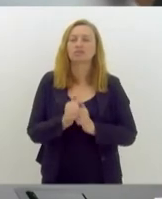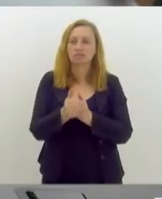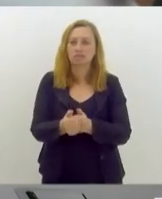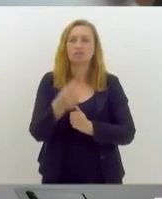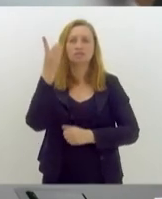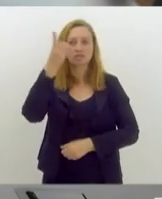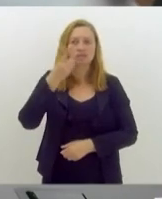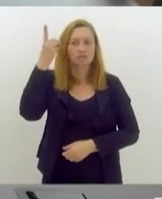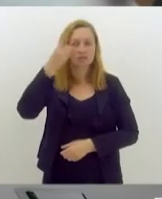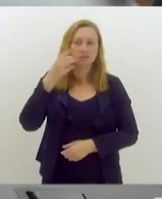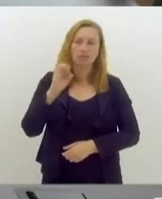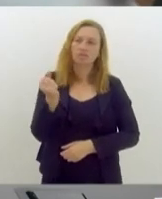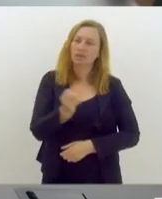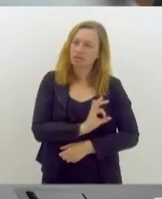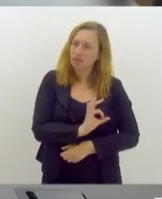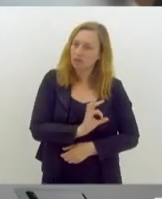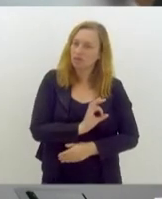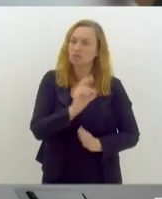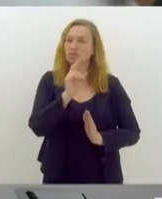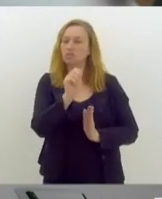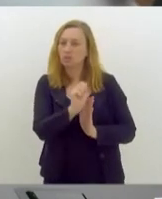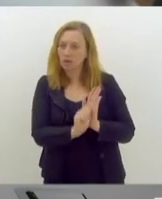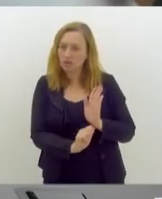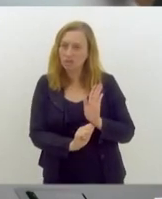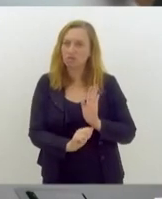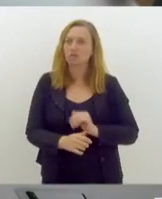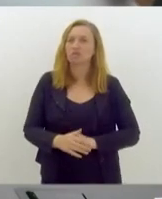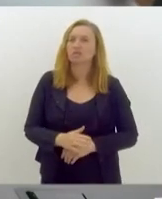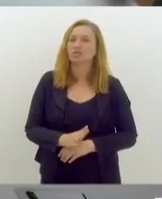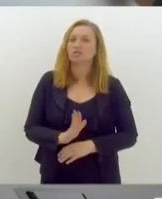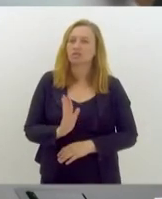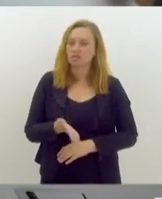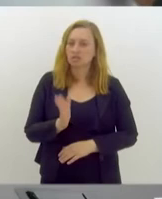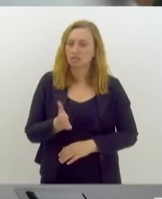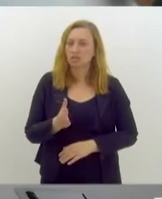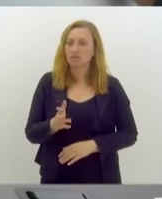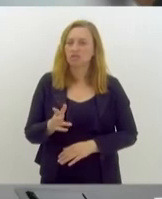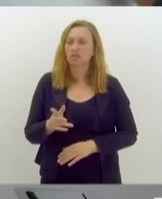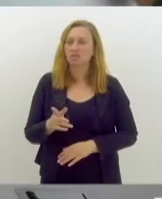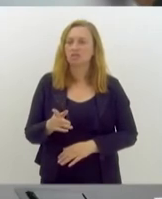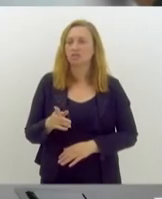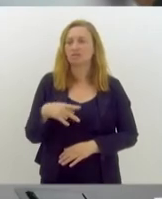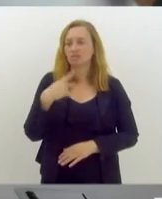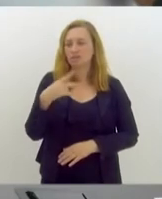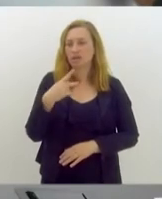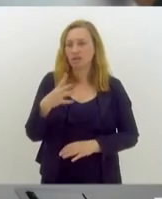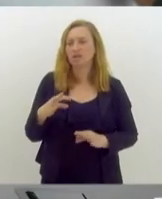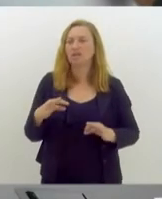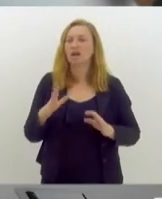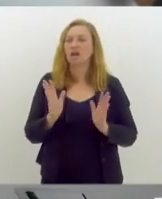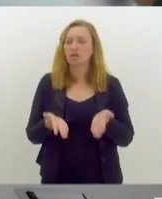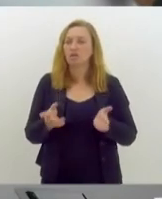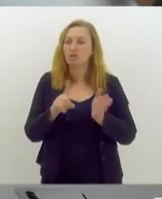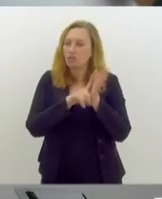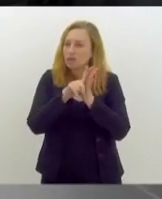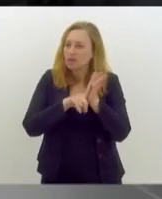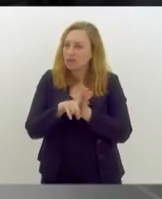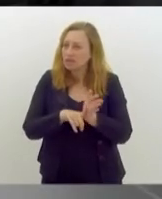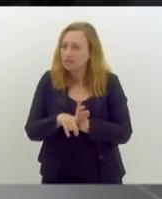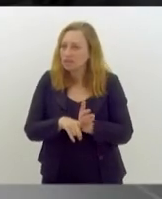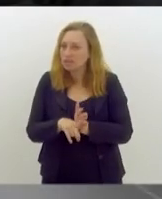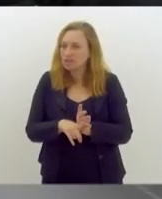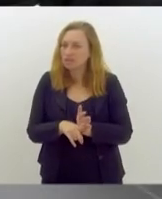Marta Rocha aqui no relatório já havia feito as contribuições agora irei analisar que